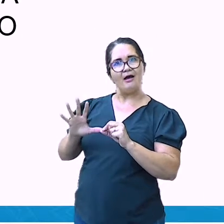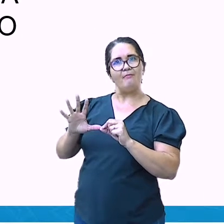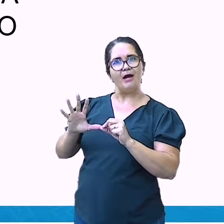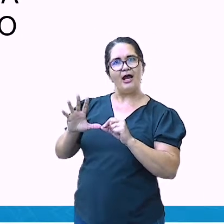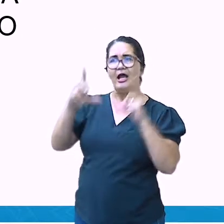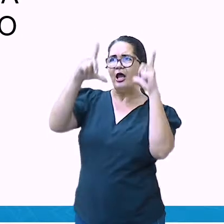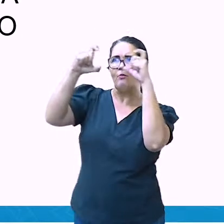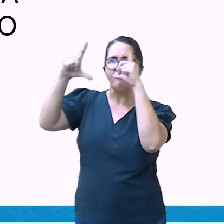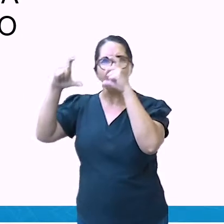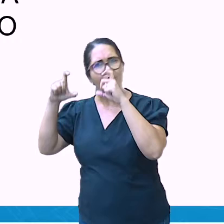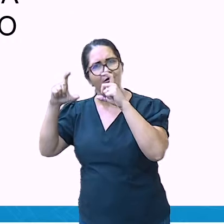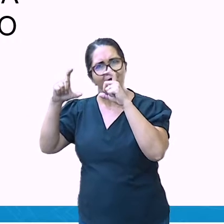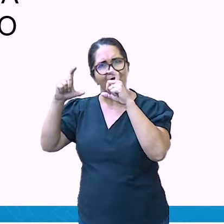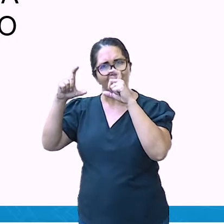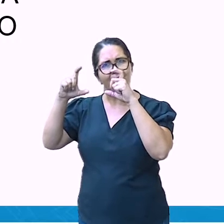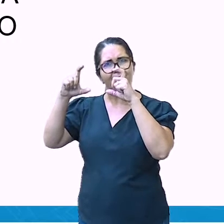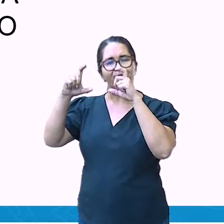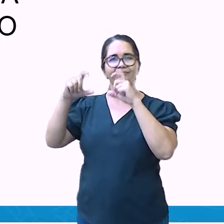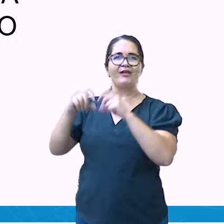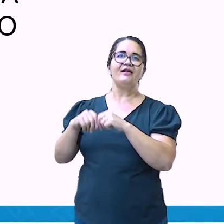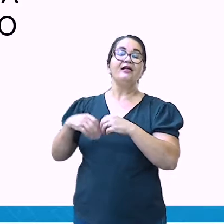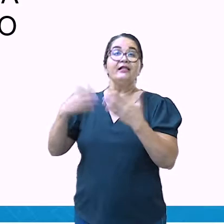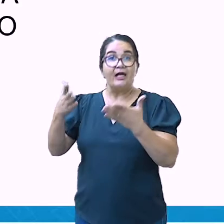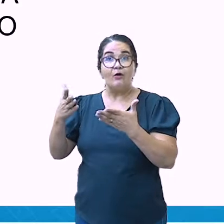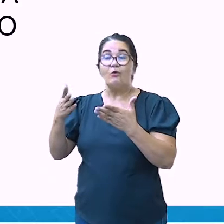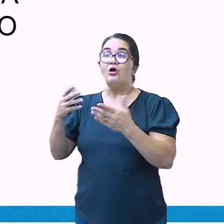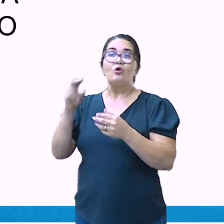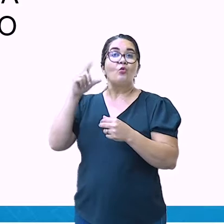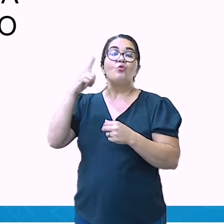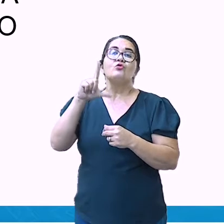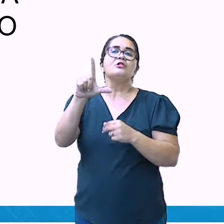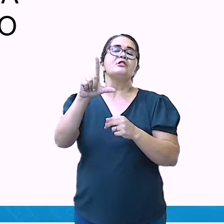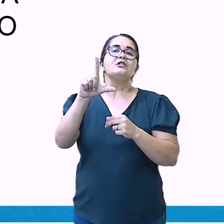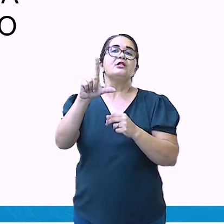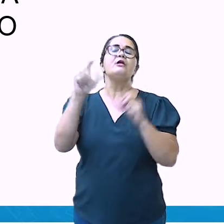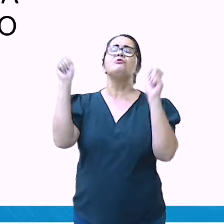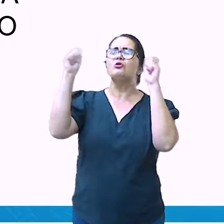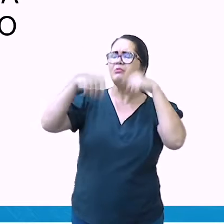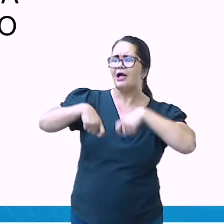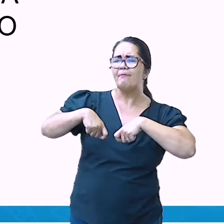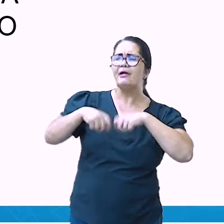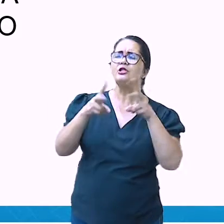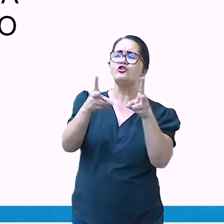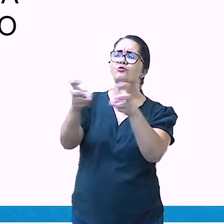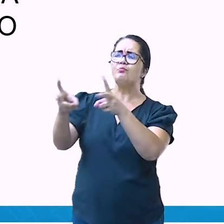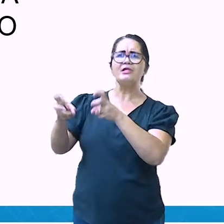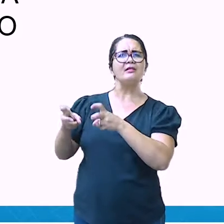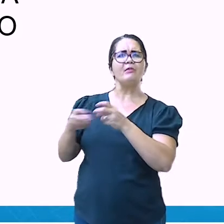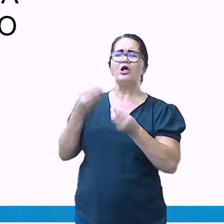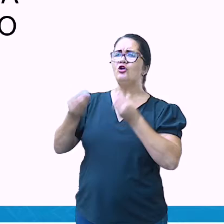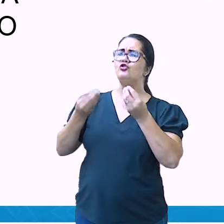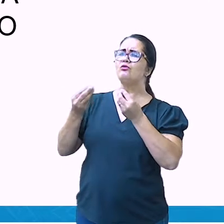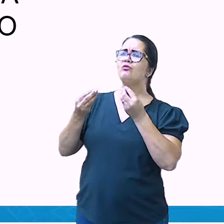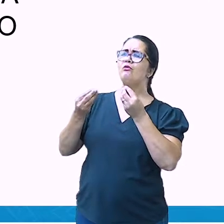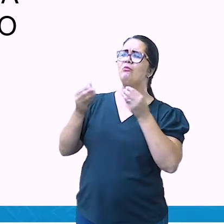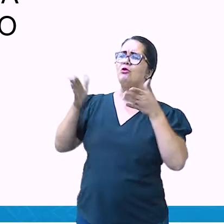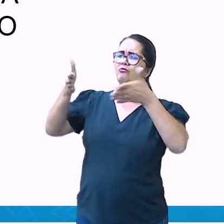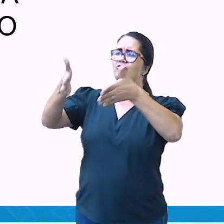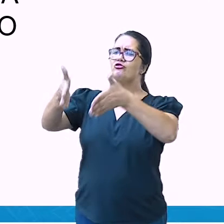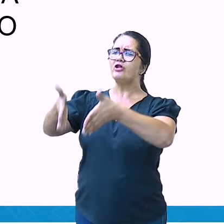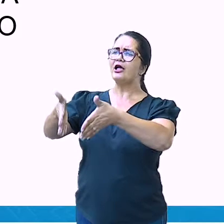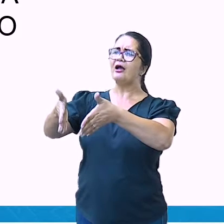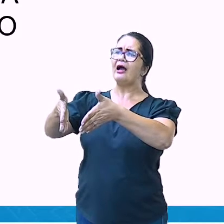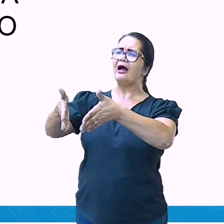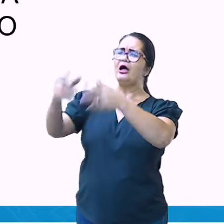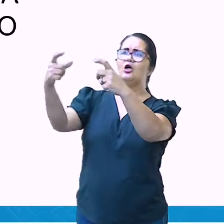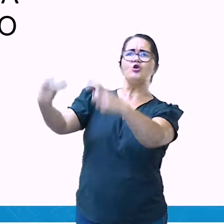É através do mapa que você consegue tanto chegar a algum local ou quanto ter noção ali da